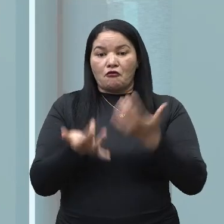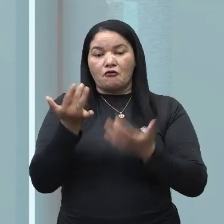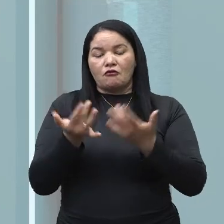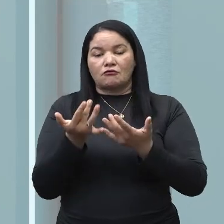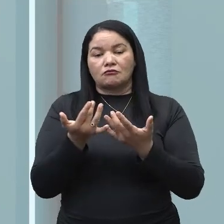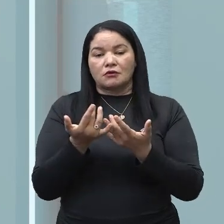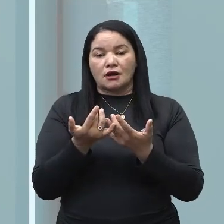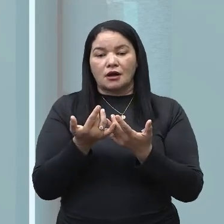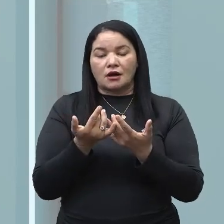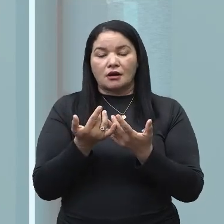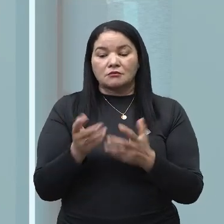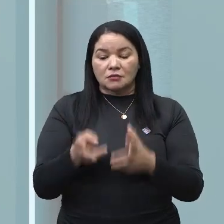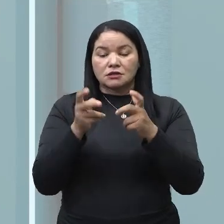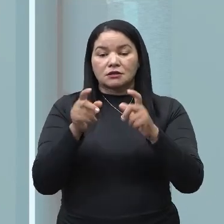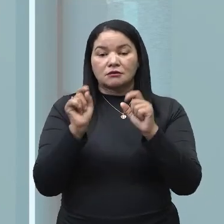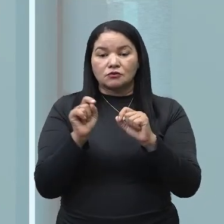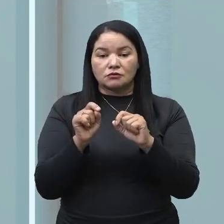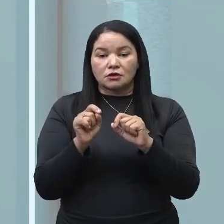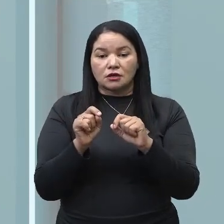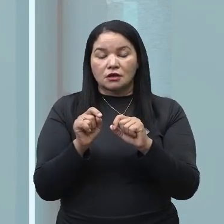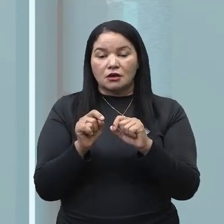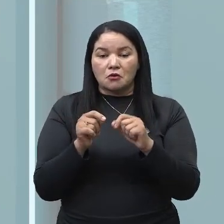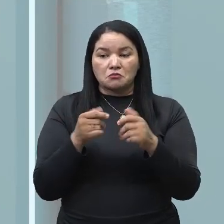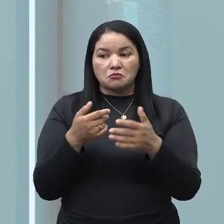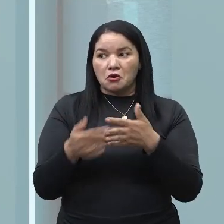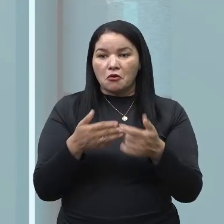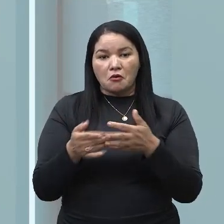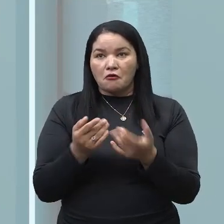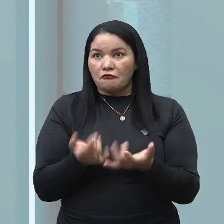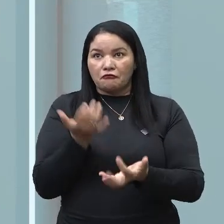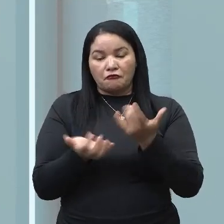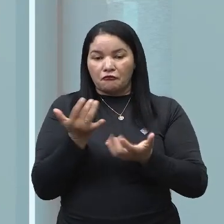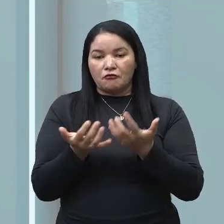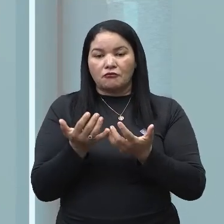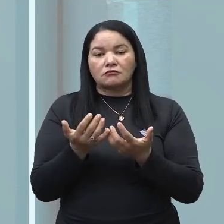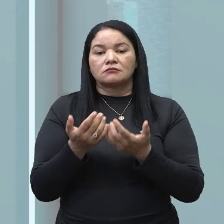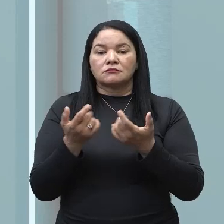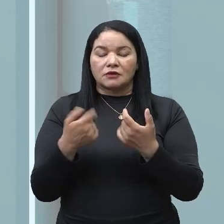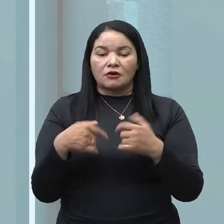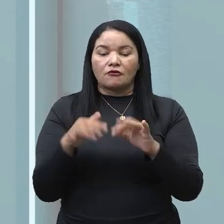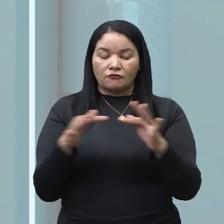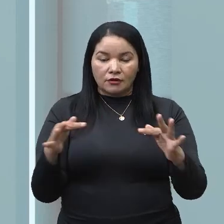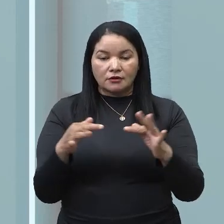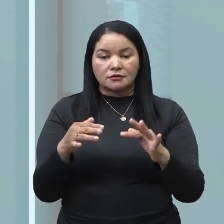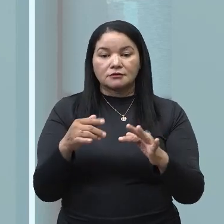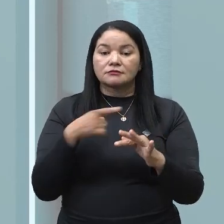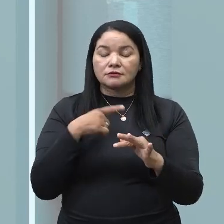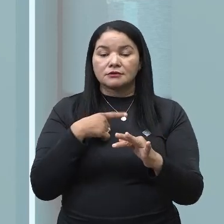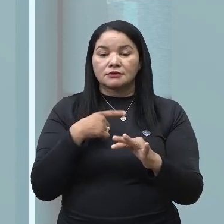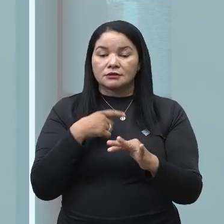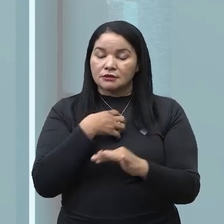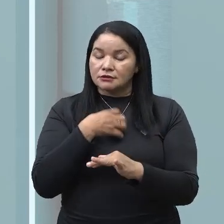fogo, tem um contexto, é uma frase, tem sentido. Tá? A oração,